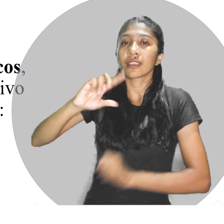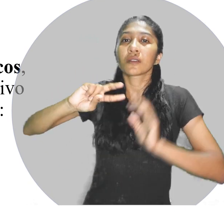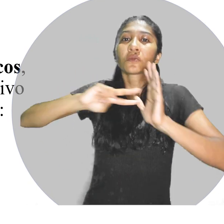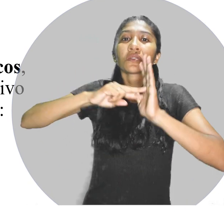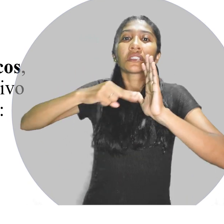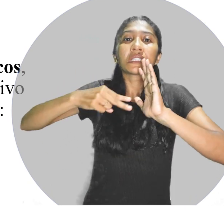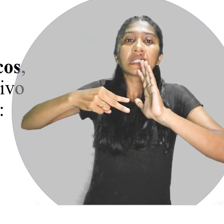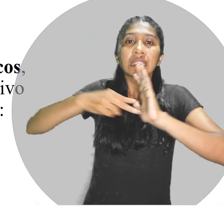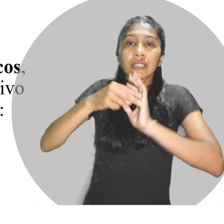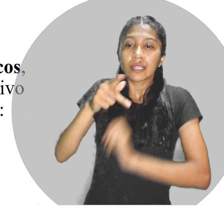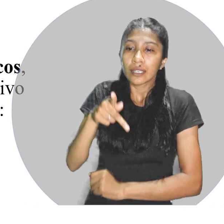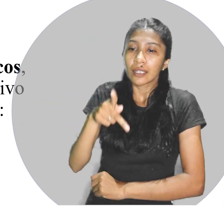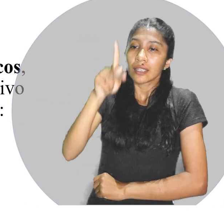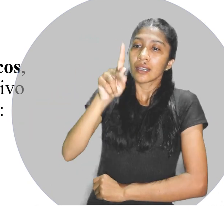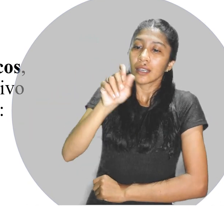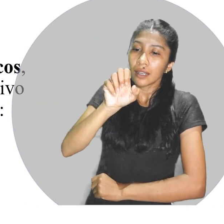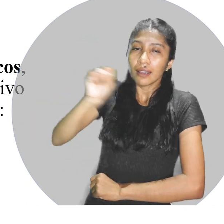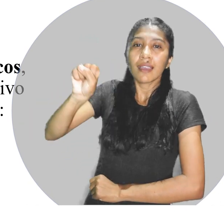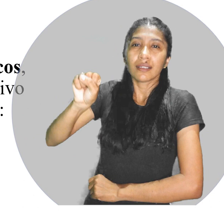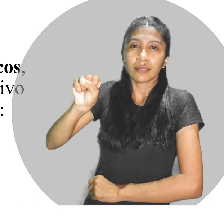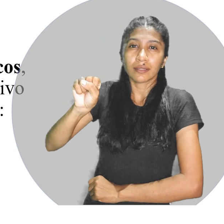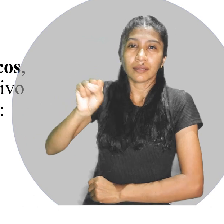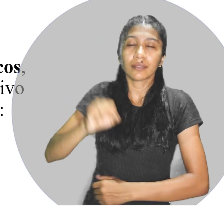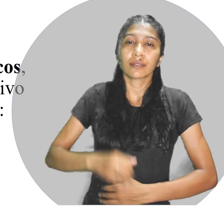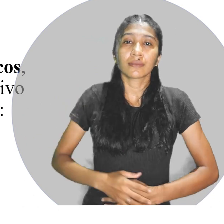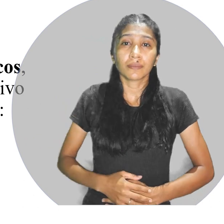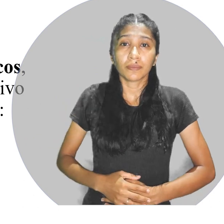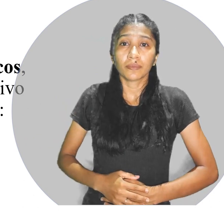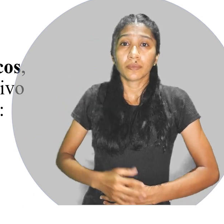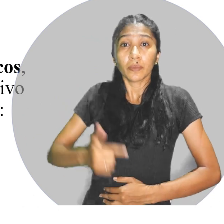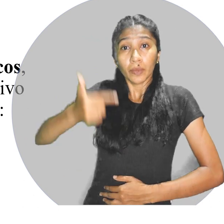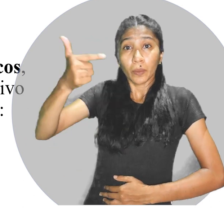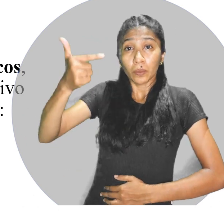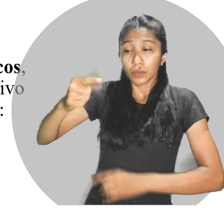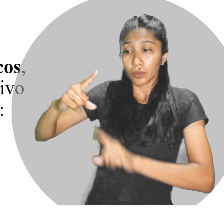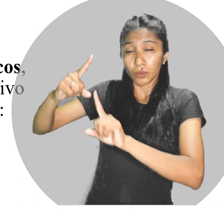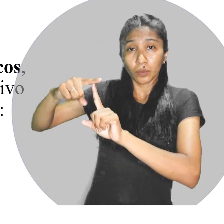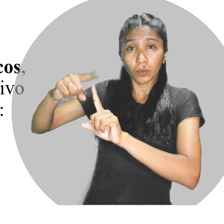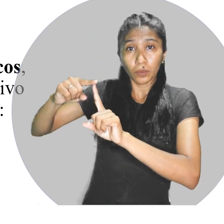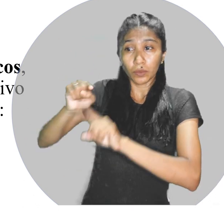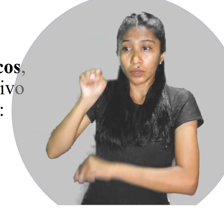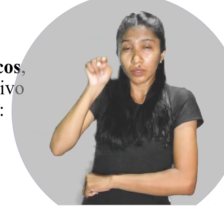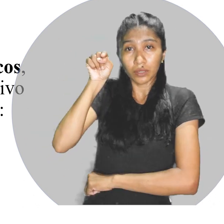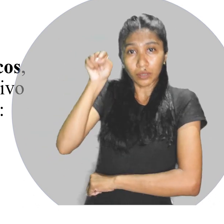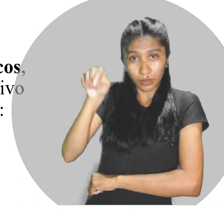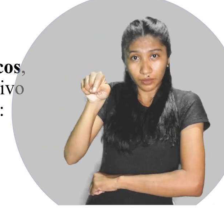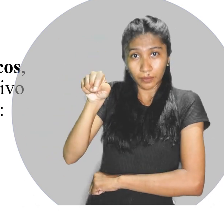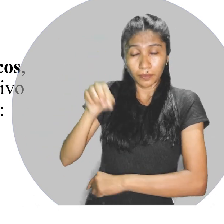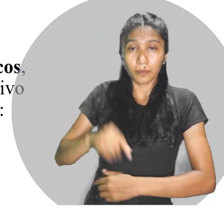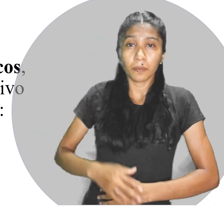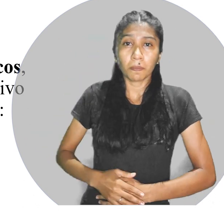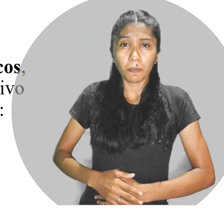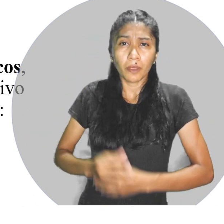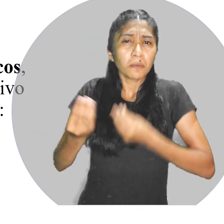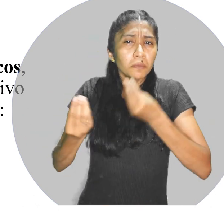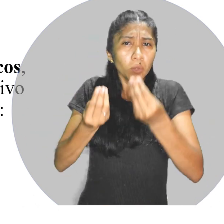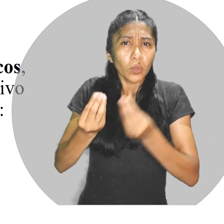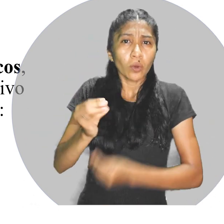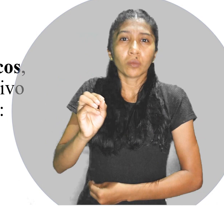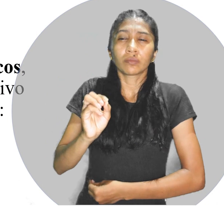som de KS. O segundo tipo são os assigmáticos, ou seja,